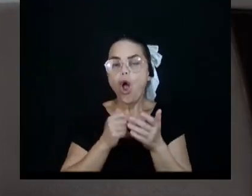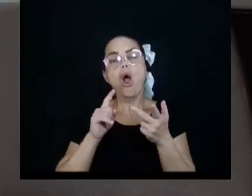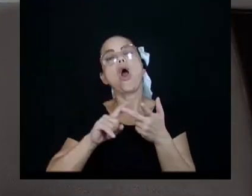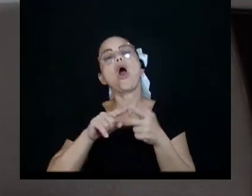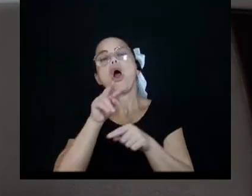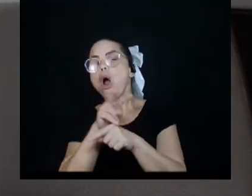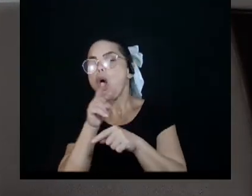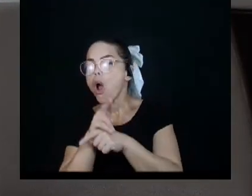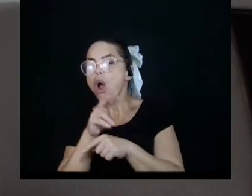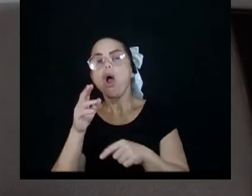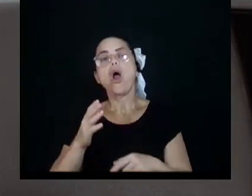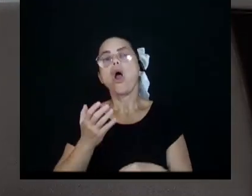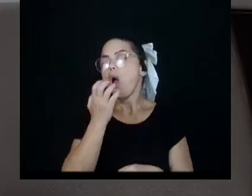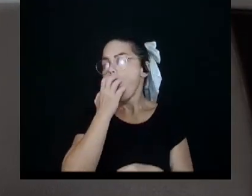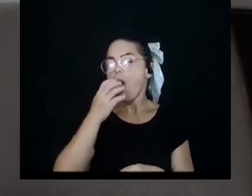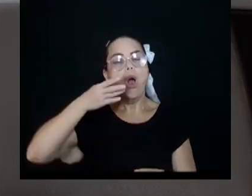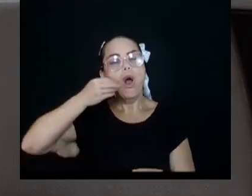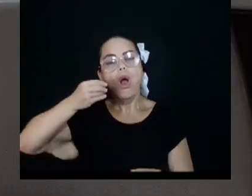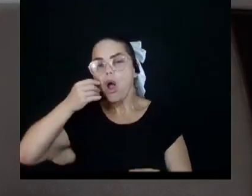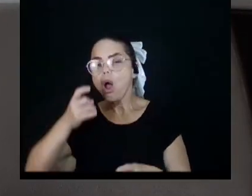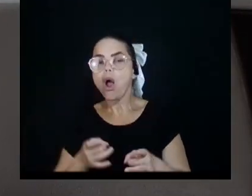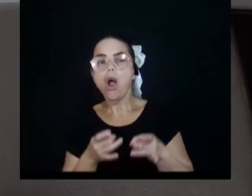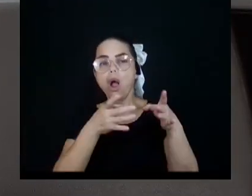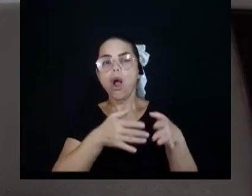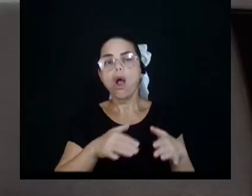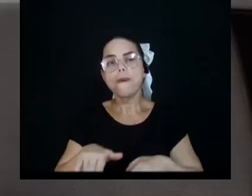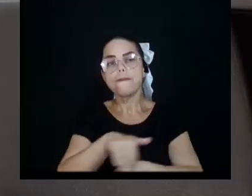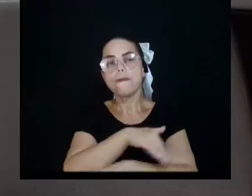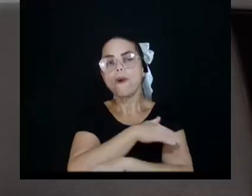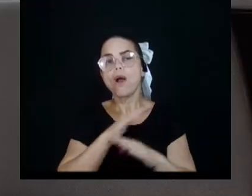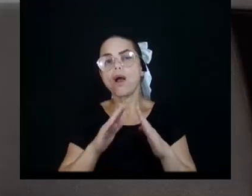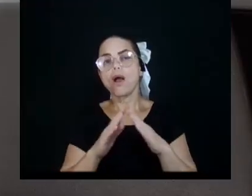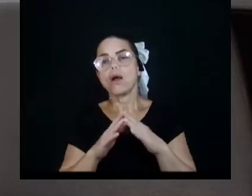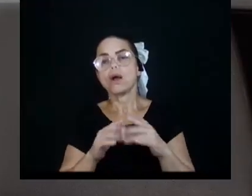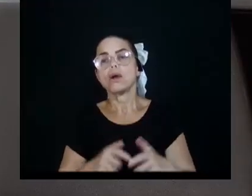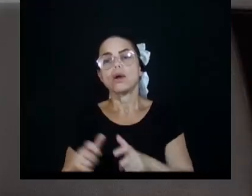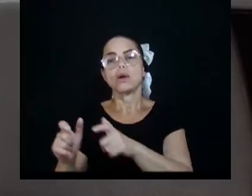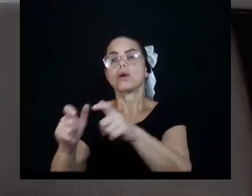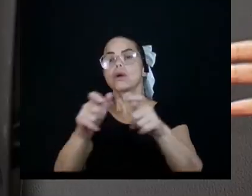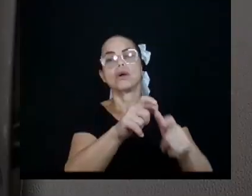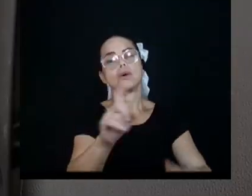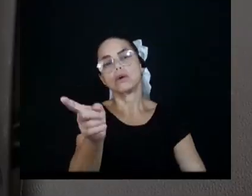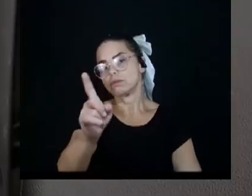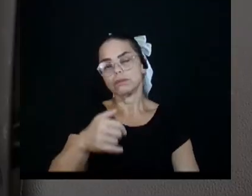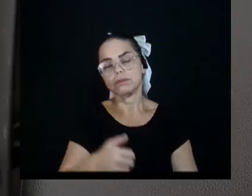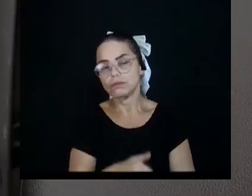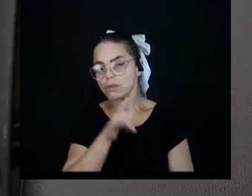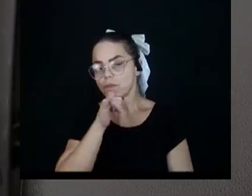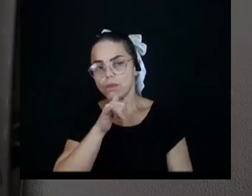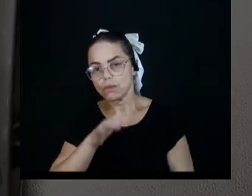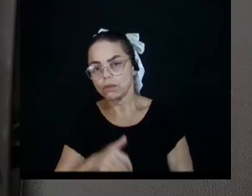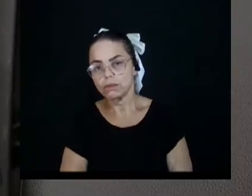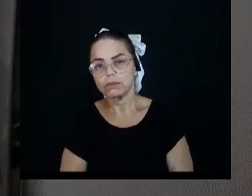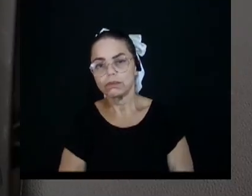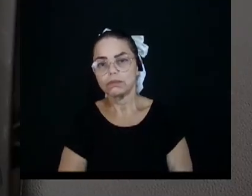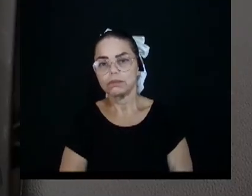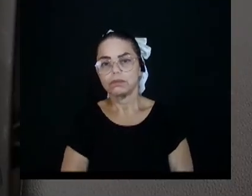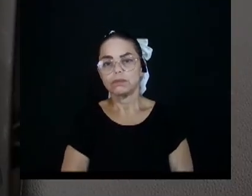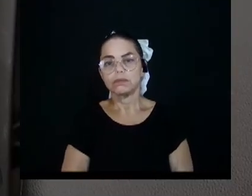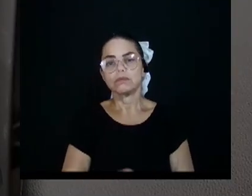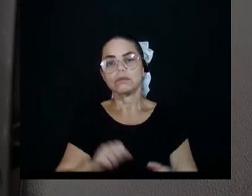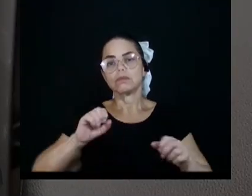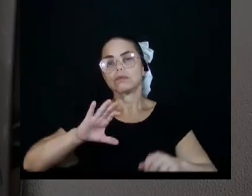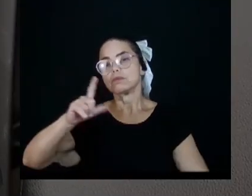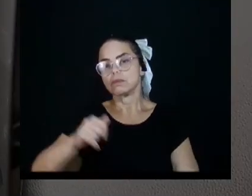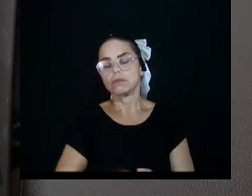cão que está abandonado, também em locais que não seja na rua, por exemplo. Sim, mas é claro que